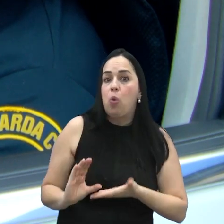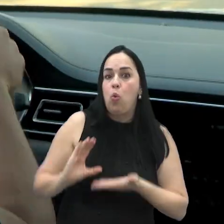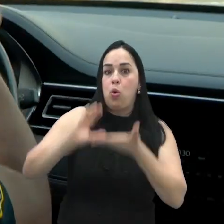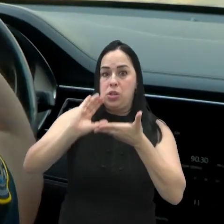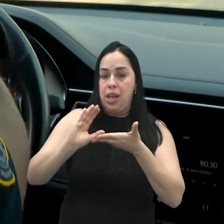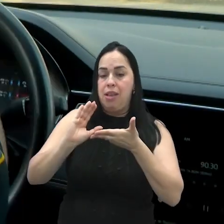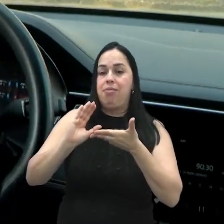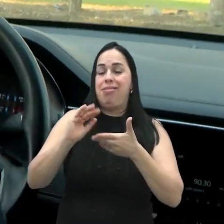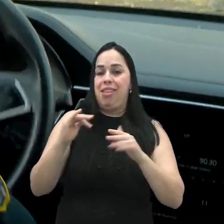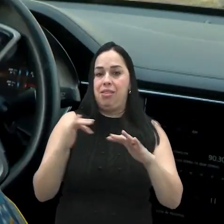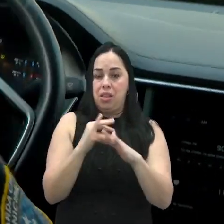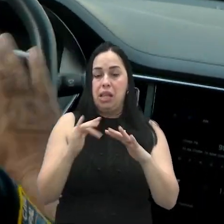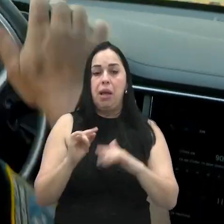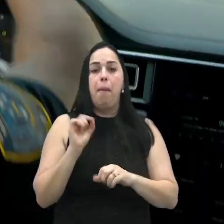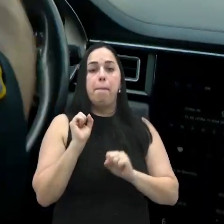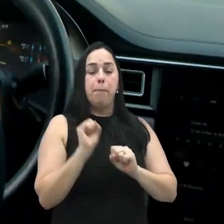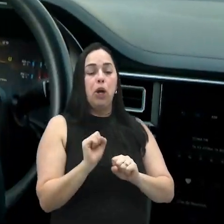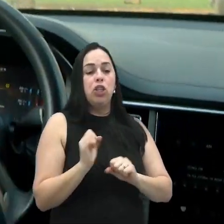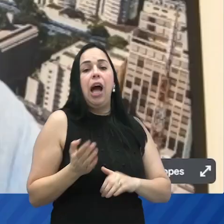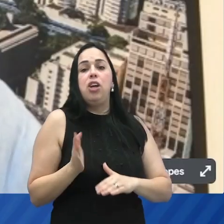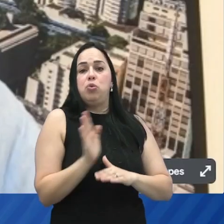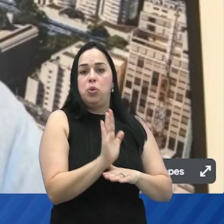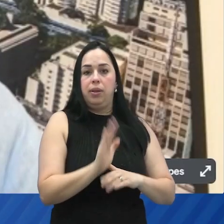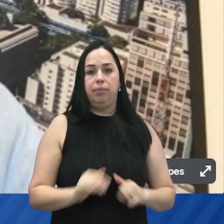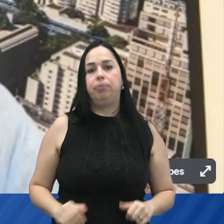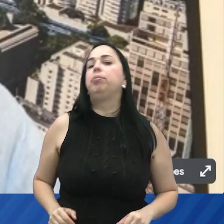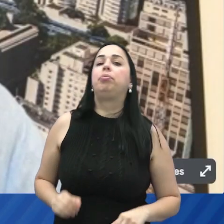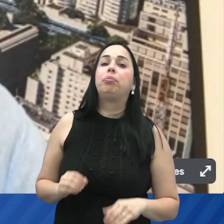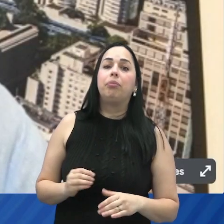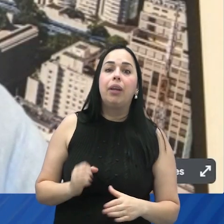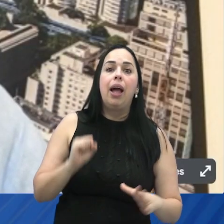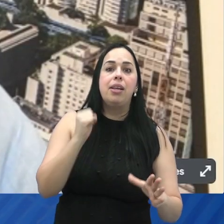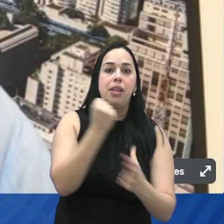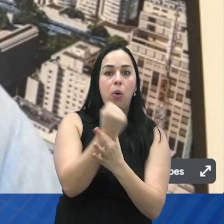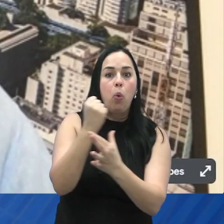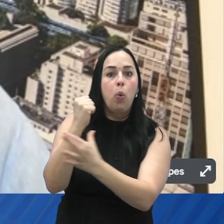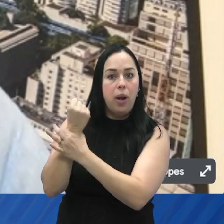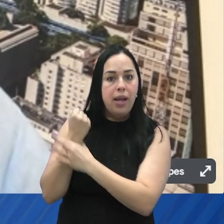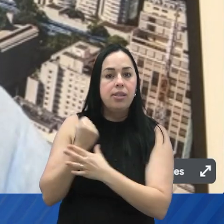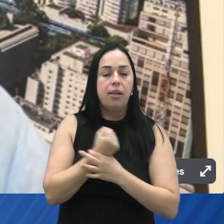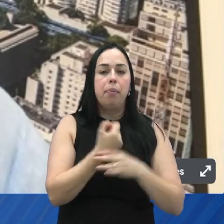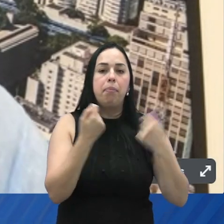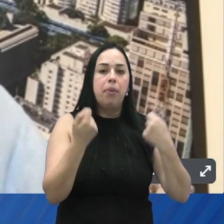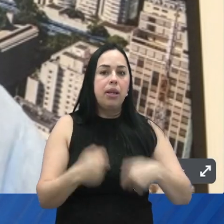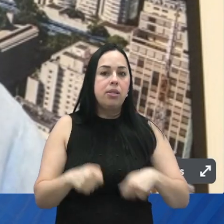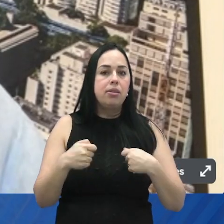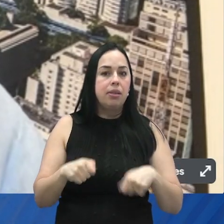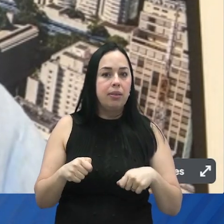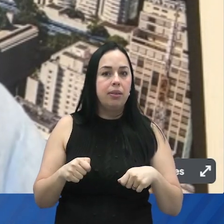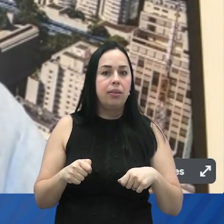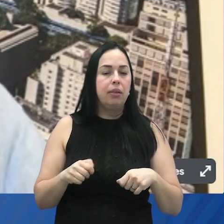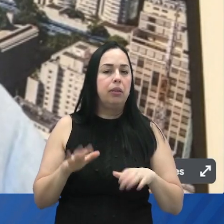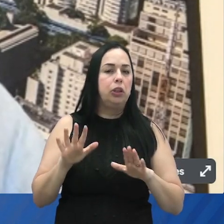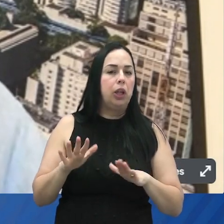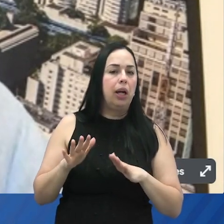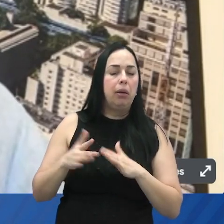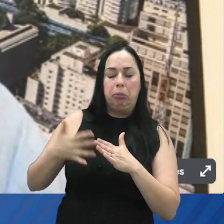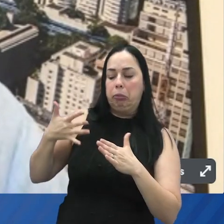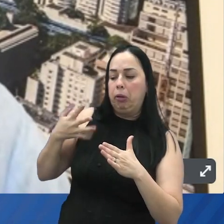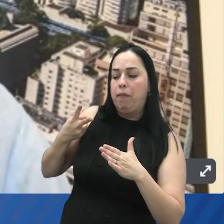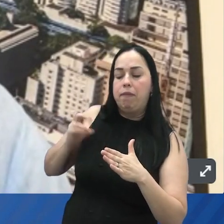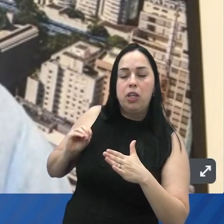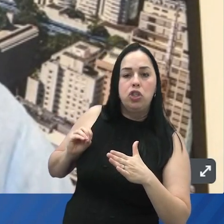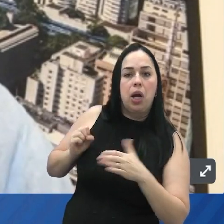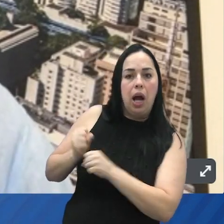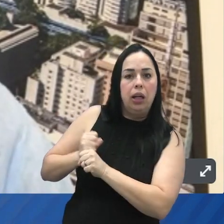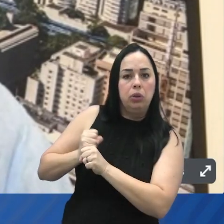municipais, pode ajudar na prevenção. A segurança de cada cidade, ela deveria ter, estou pregando isso há mais de 20 anos, um Conselho